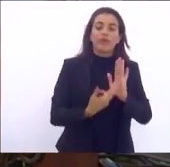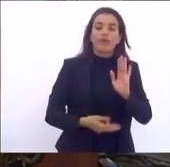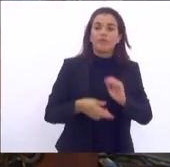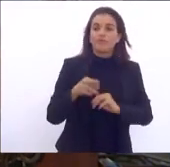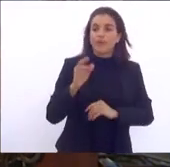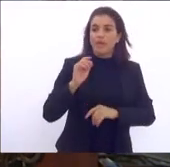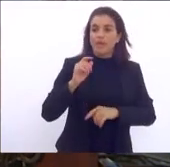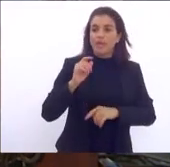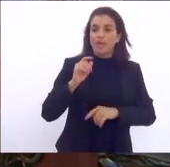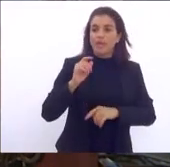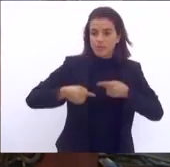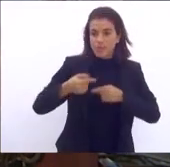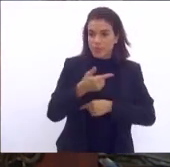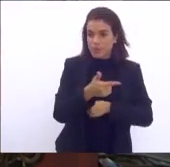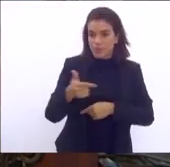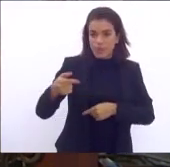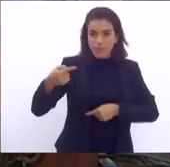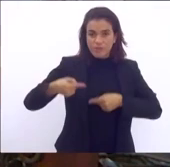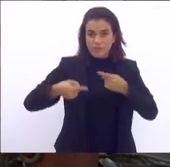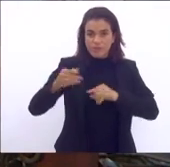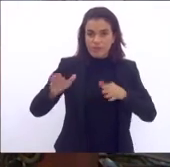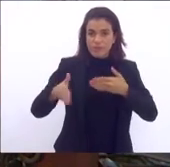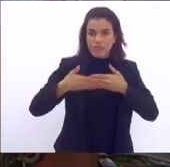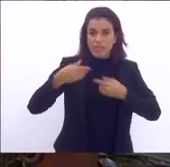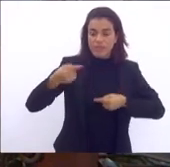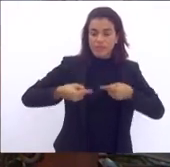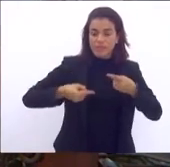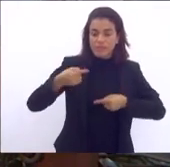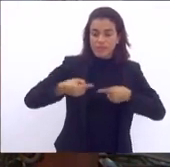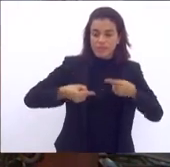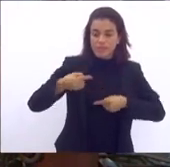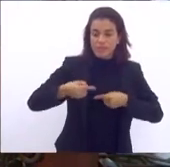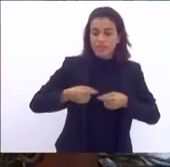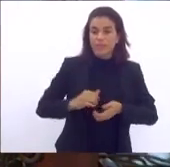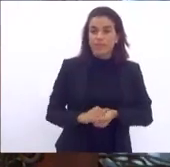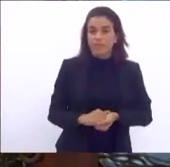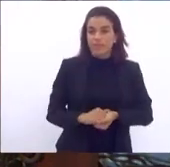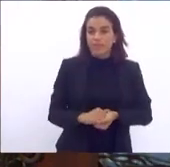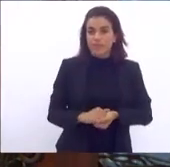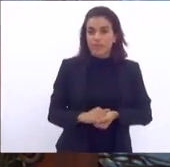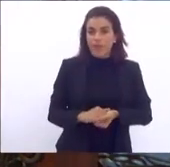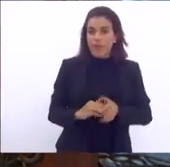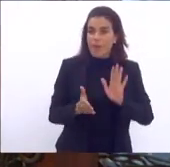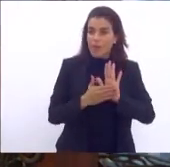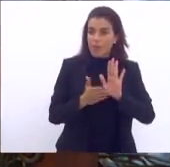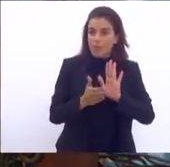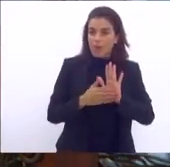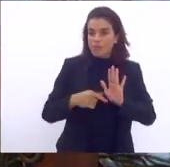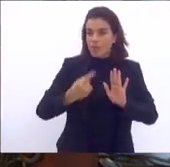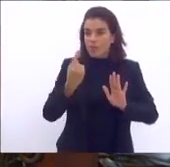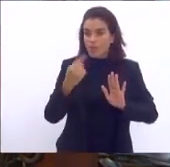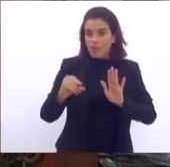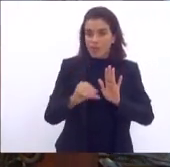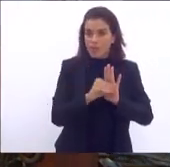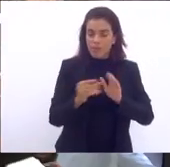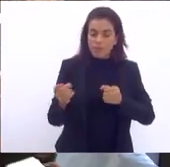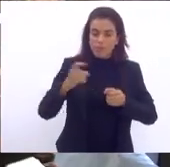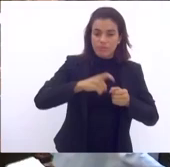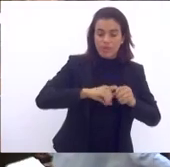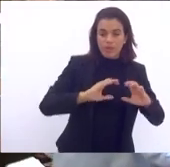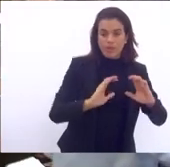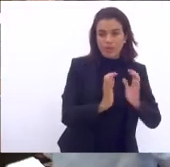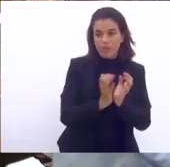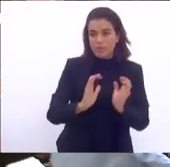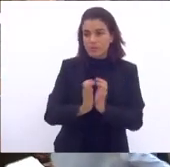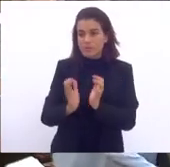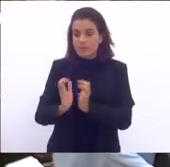queira discutir, encerrada a discussão, a presente proposta recebeu uma emenda e retorna às comissões técnicas.